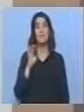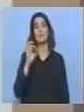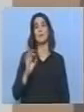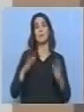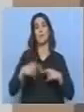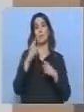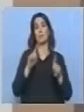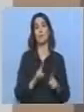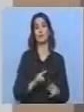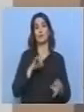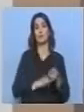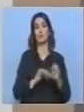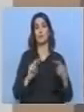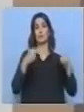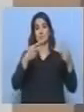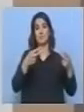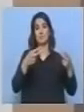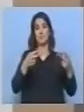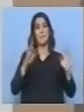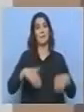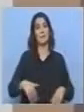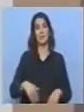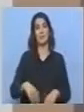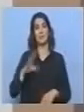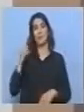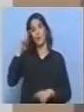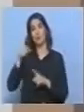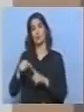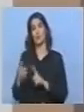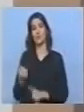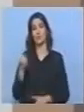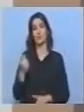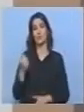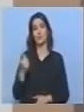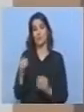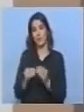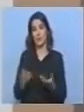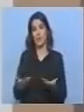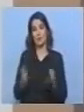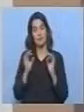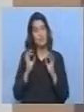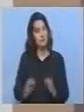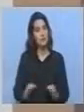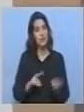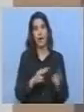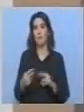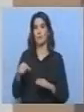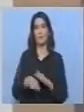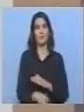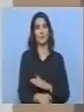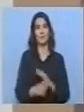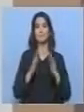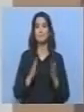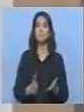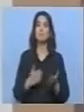de professores associados e catedráticos do que tínhamos quando este objetivo foi cumprido. Nós temos que fazer algumas alterações, temos que permitir que